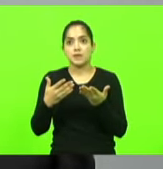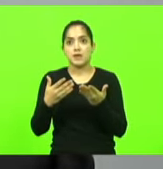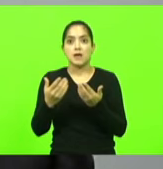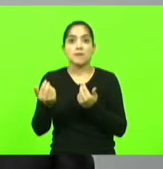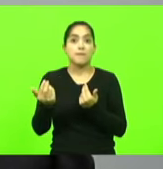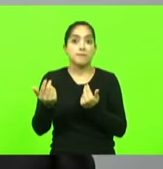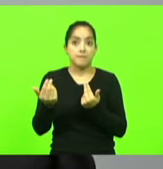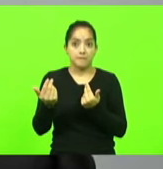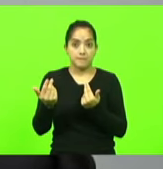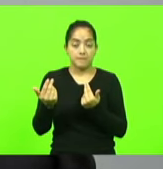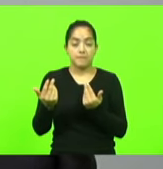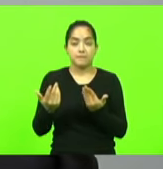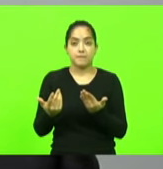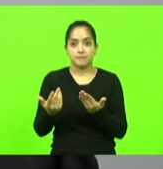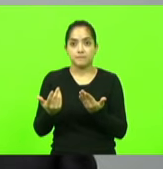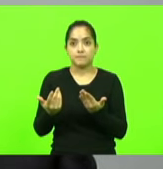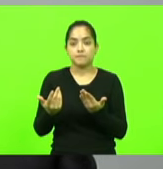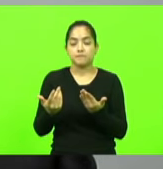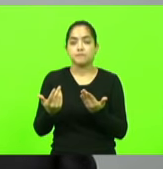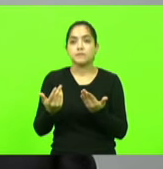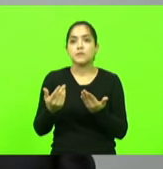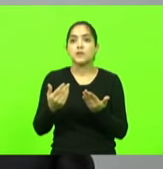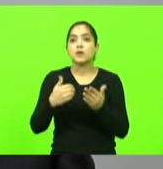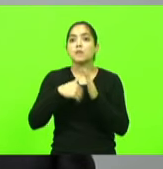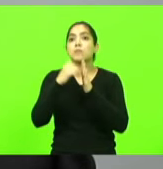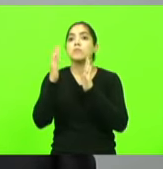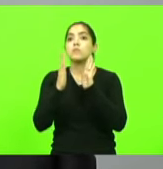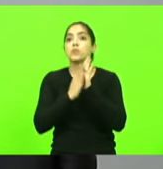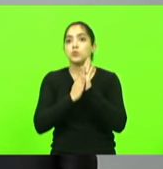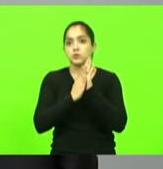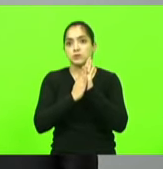forma paralelas, que multa quem